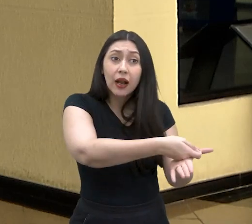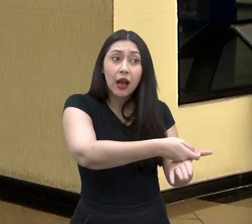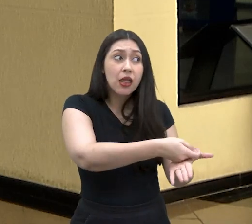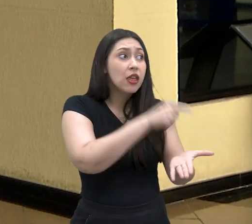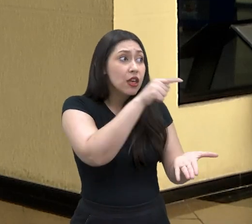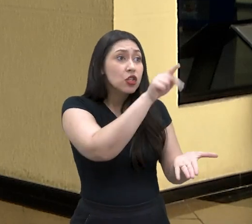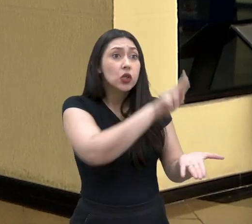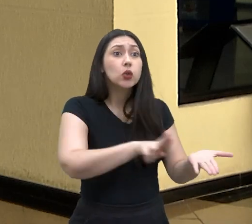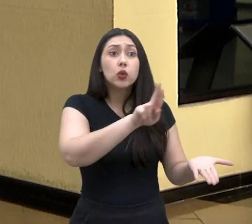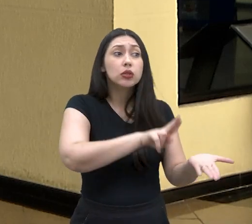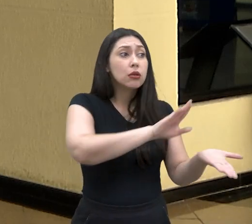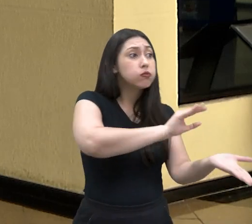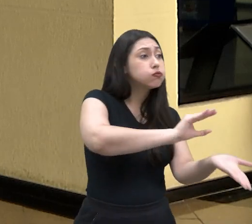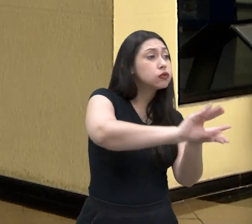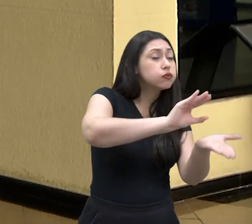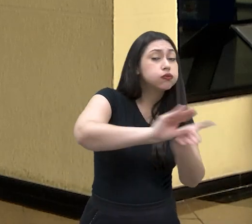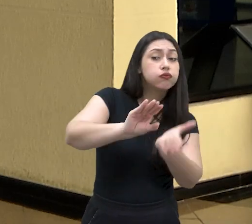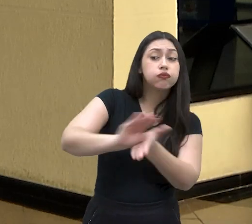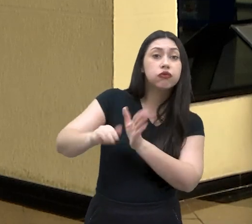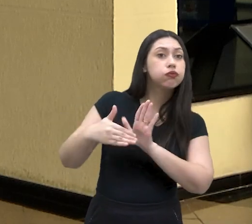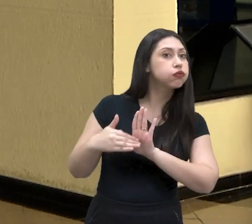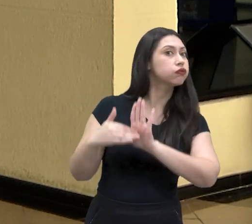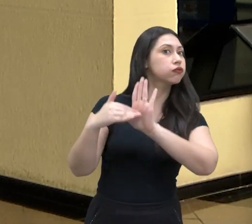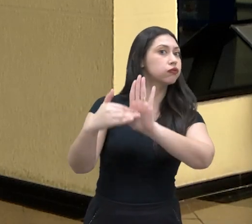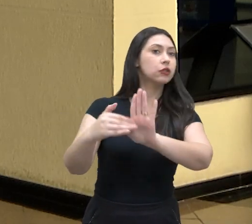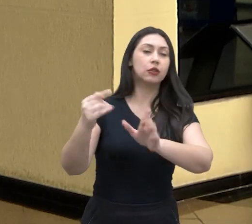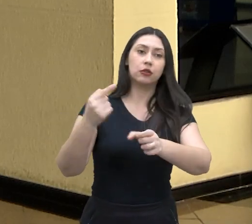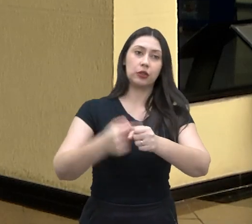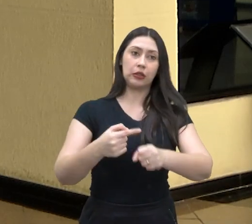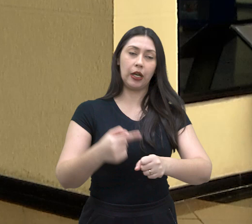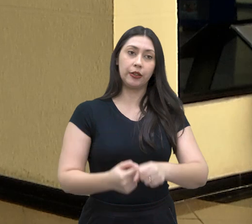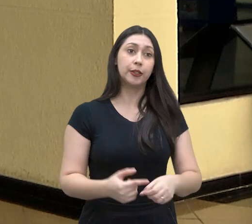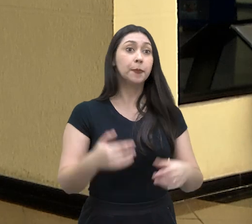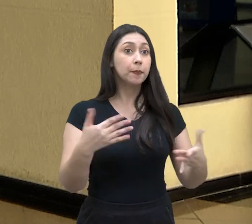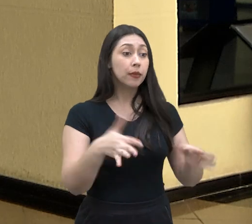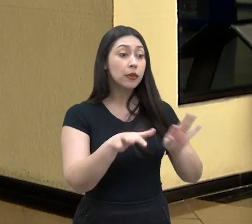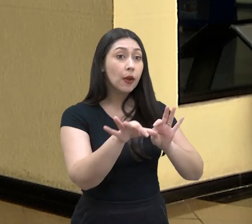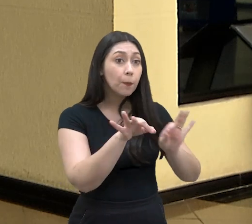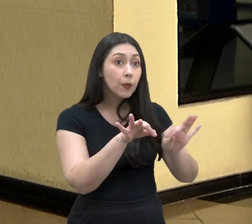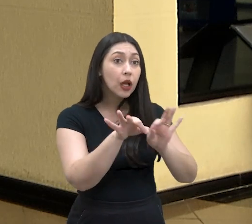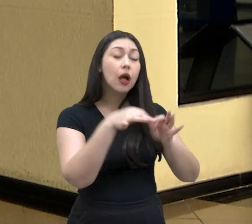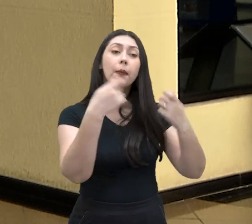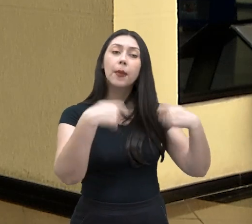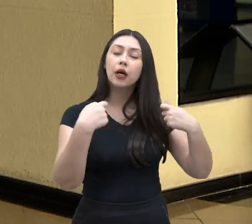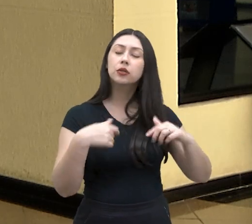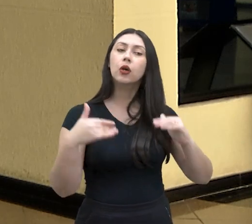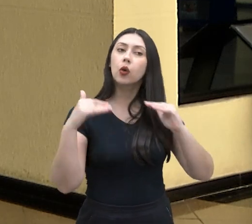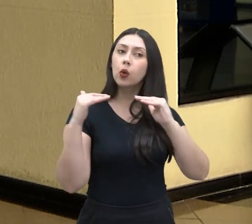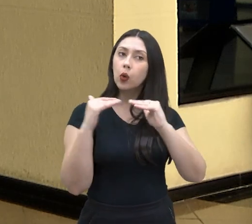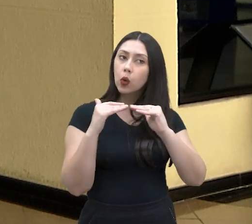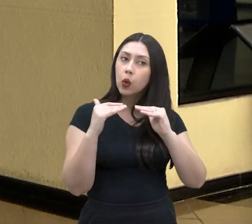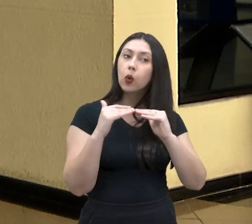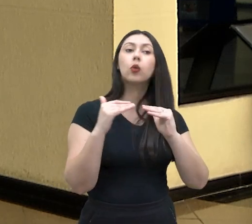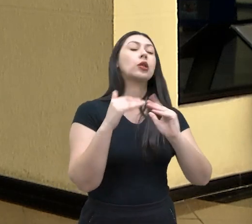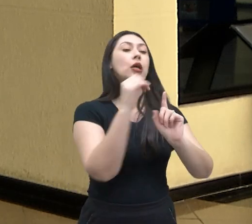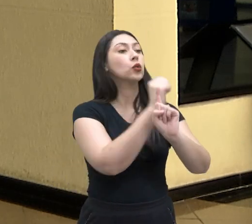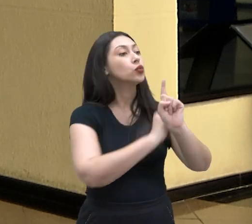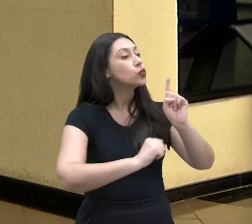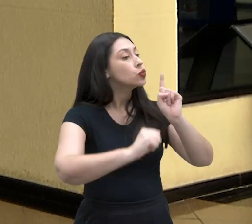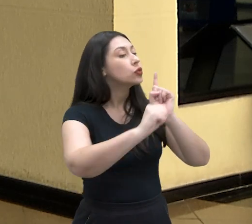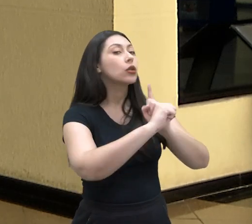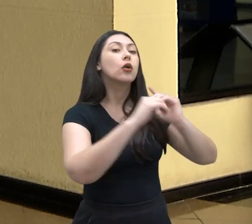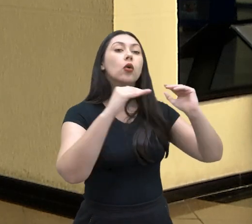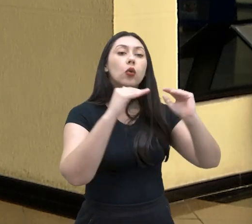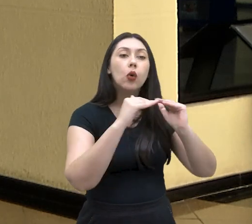bem coletivo, compreendeu isso? E esse acerto, esse ajuste é um consenso social, é um